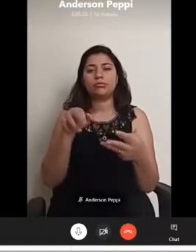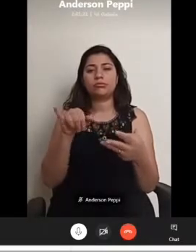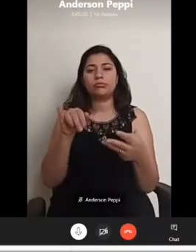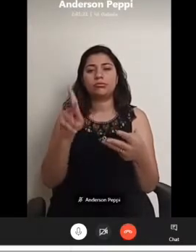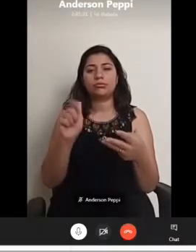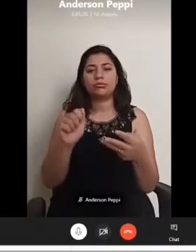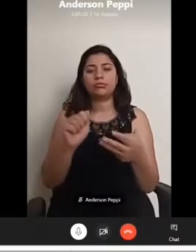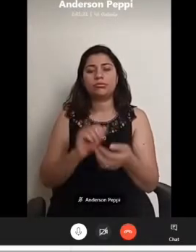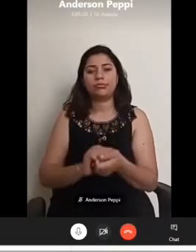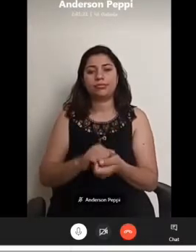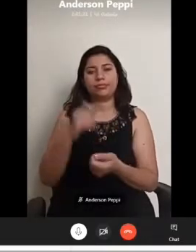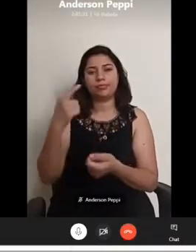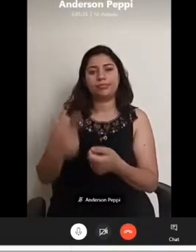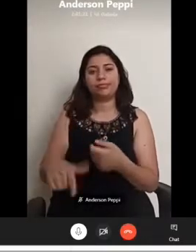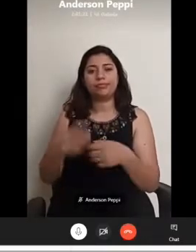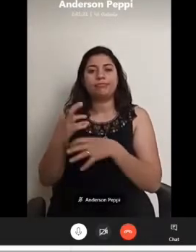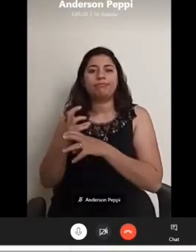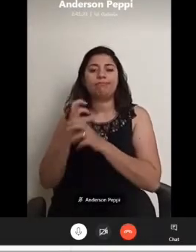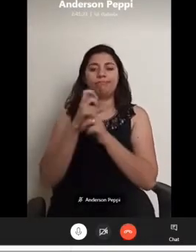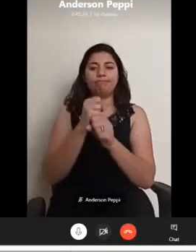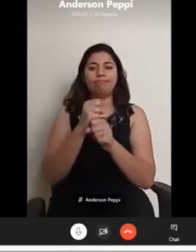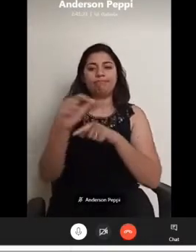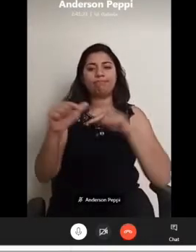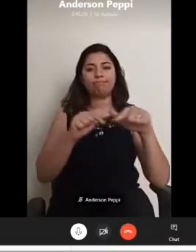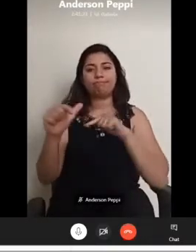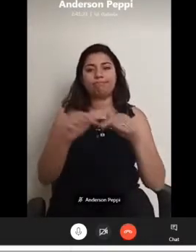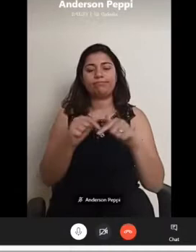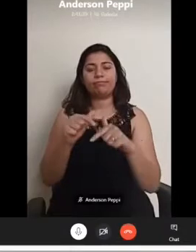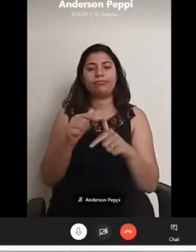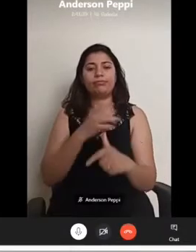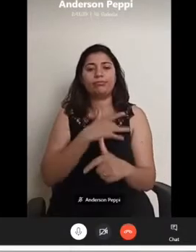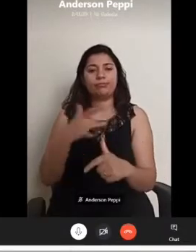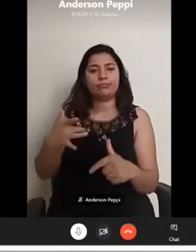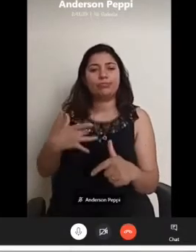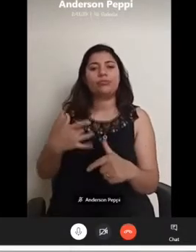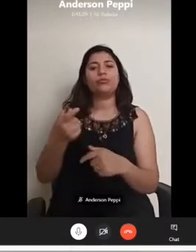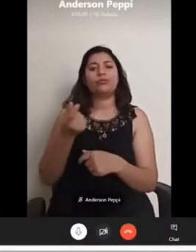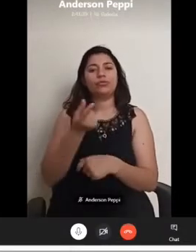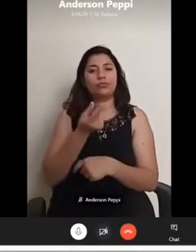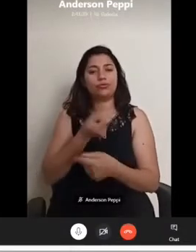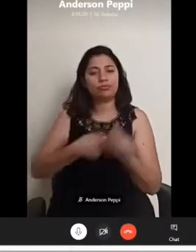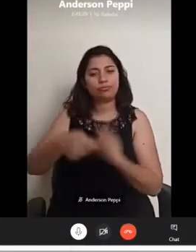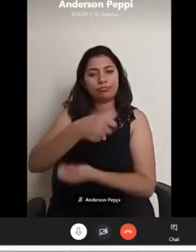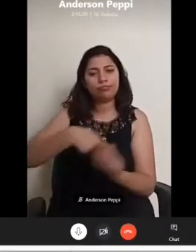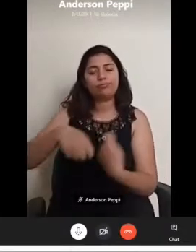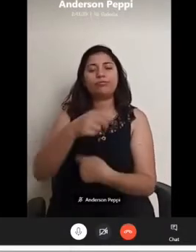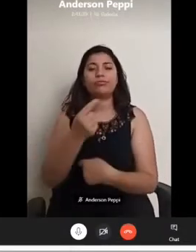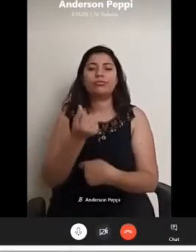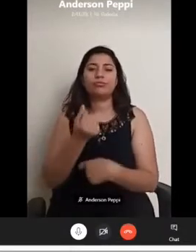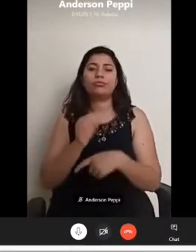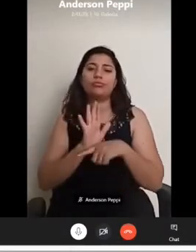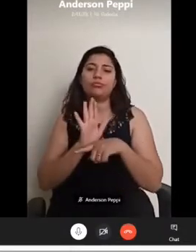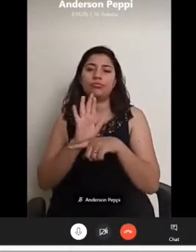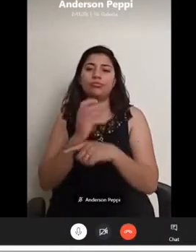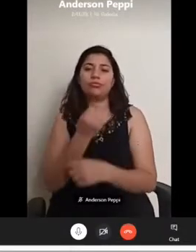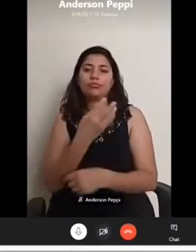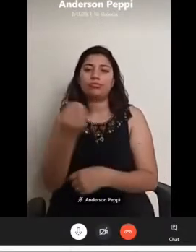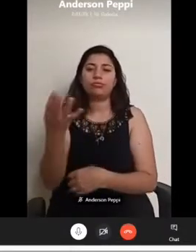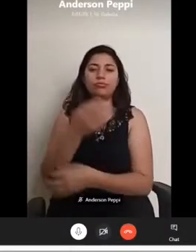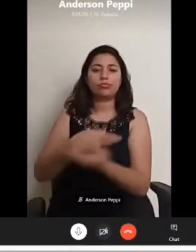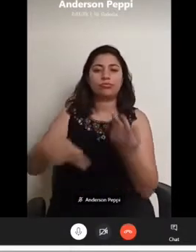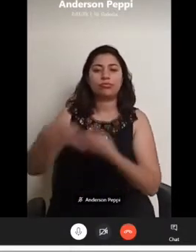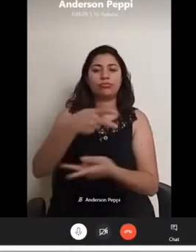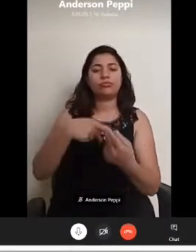Saúde, Educação, Cultura, Lazer, Turismo, Meio Ambiente e Assistência Social. Alessandra Luquezzi, Érica Cristina